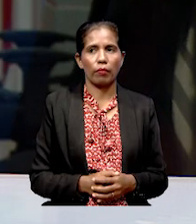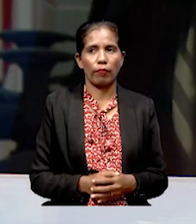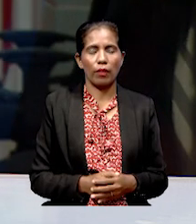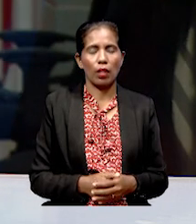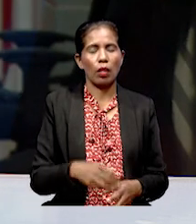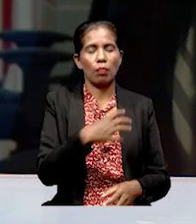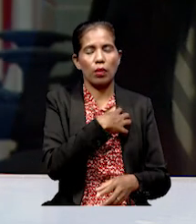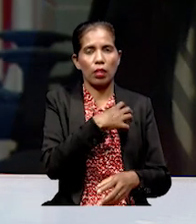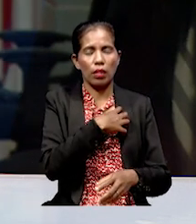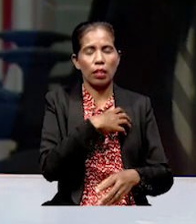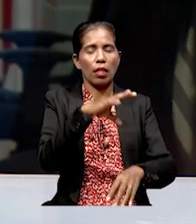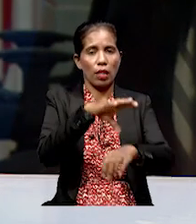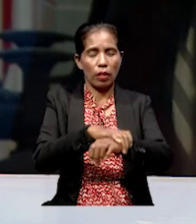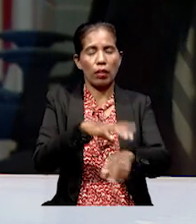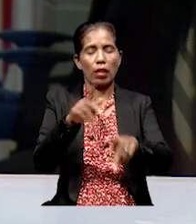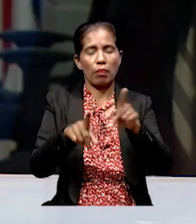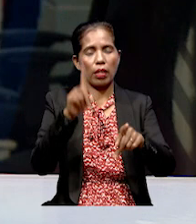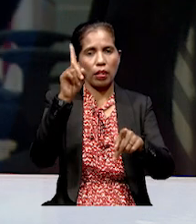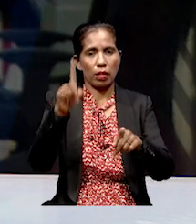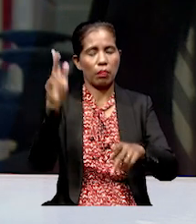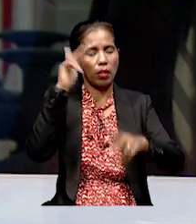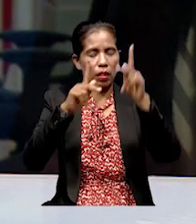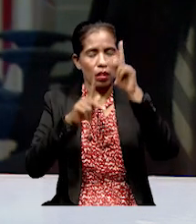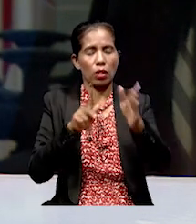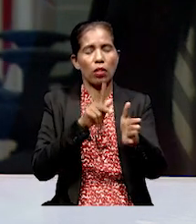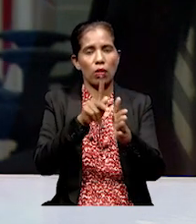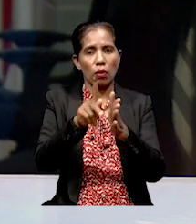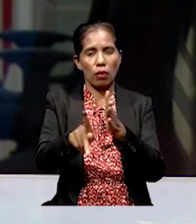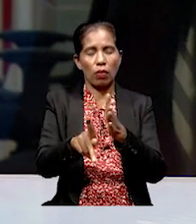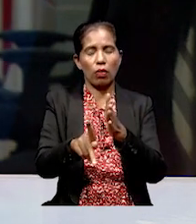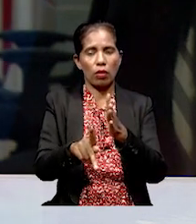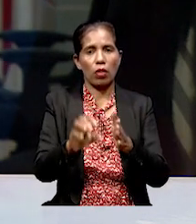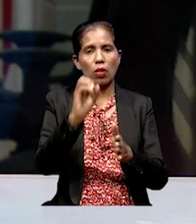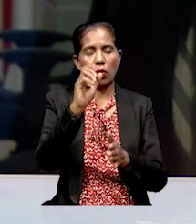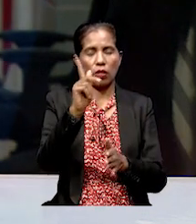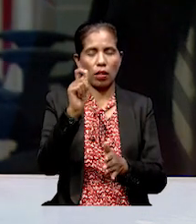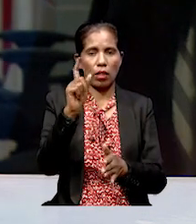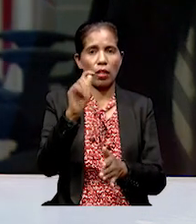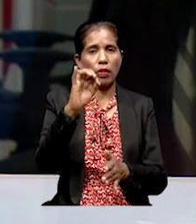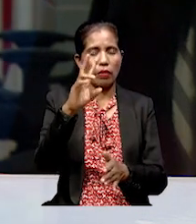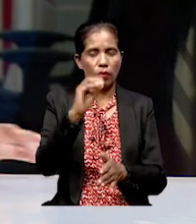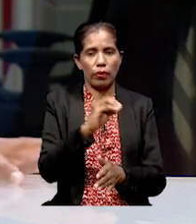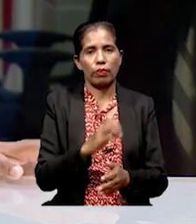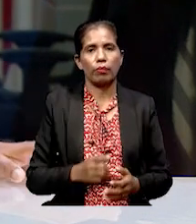Dentele suspeito um cidadão ida, bacaso sona vítima funcionário GMN Octavio de Oliveira.